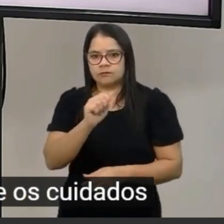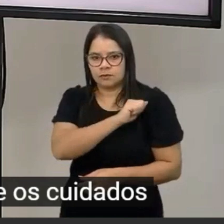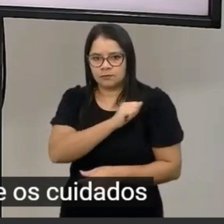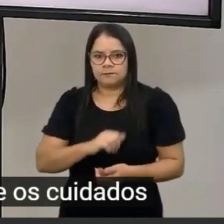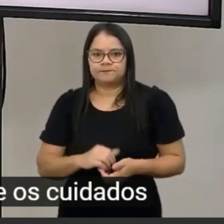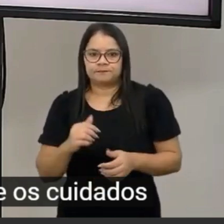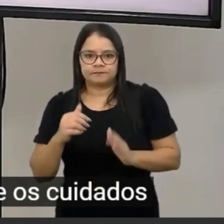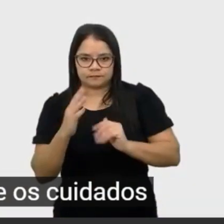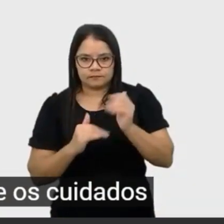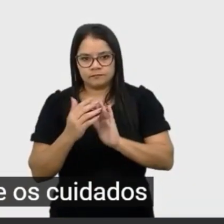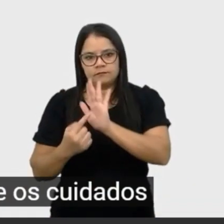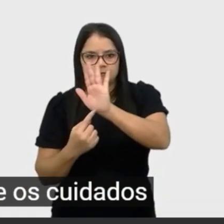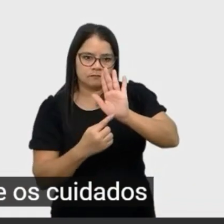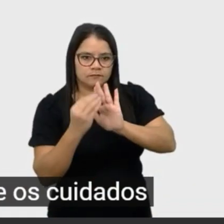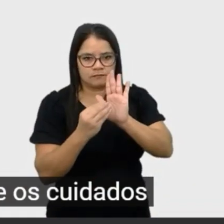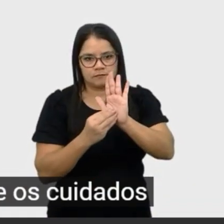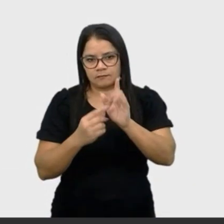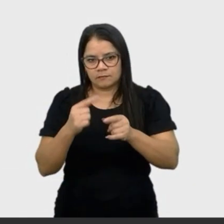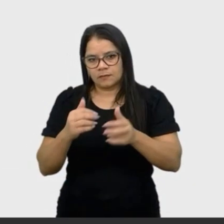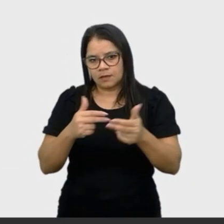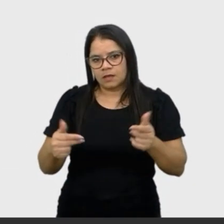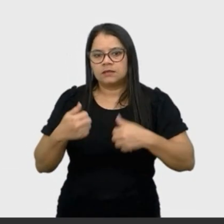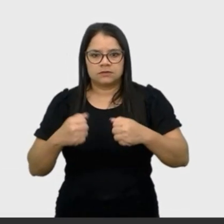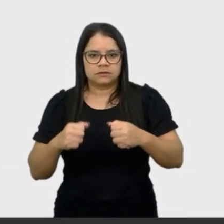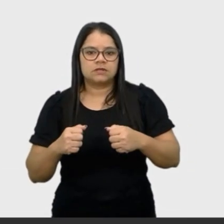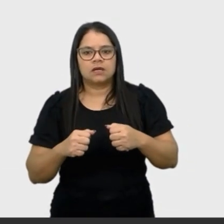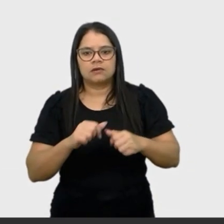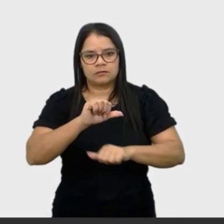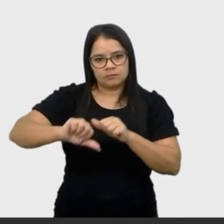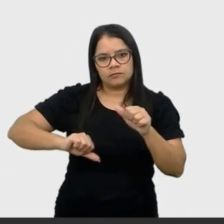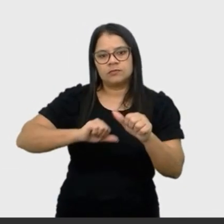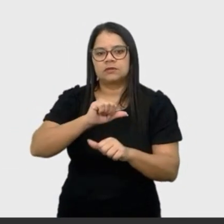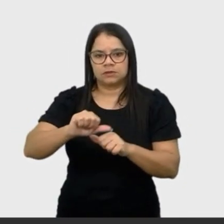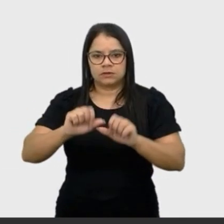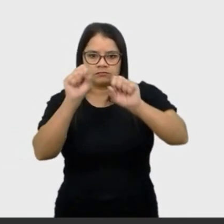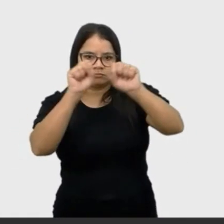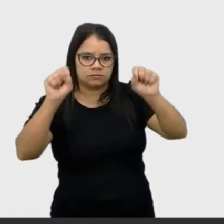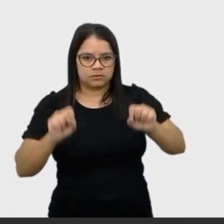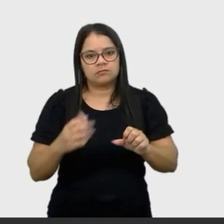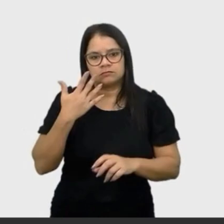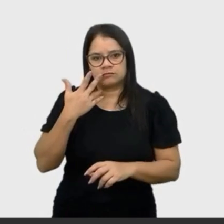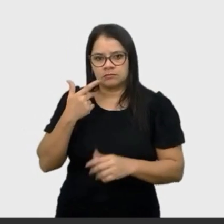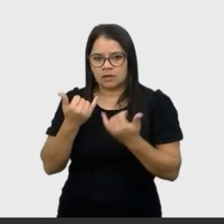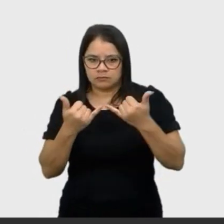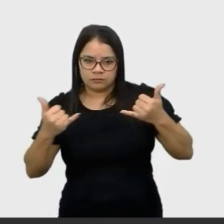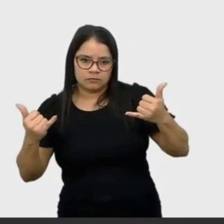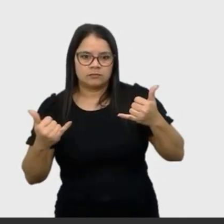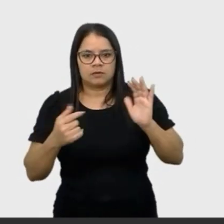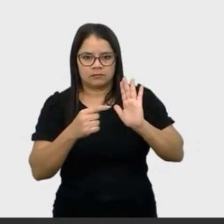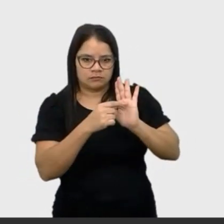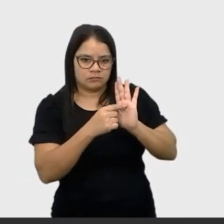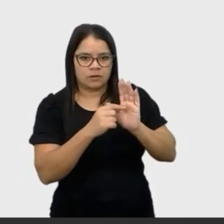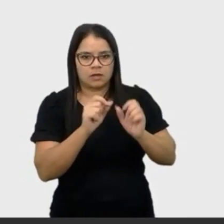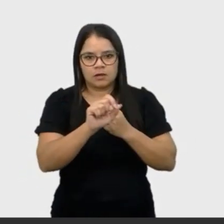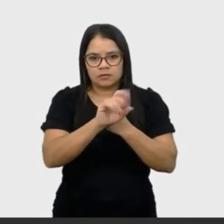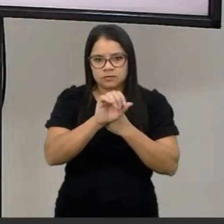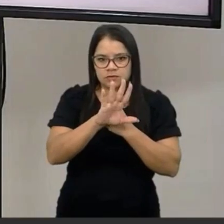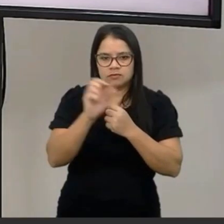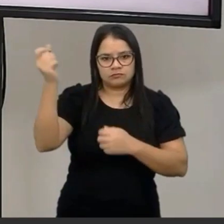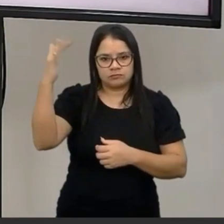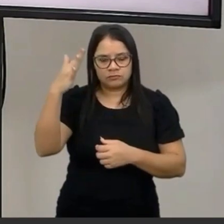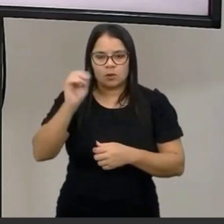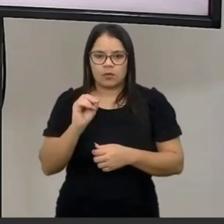gente tem já na prática, então apresente os materiais necessários e os cuidados da montagem do sistema automatizado, microbit, shield e o